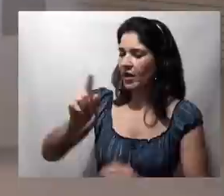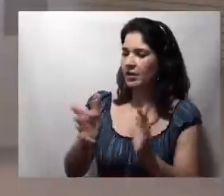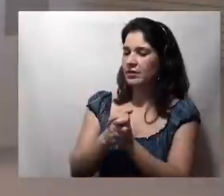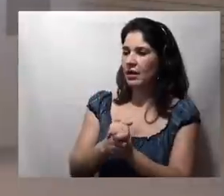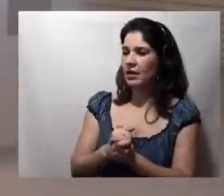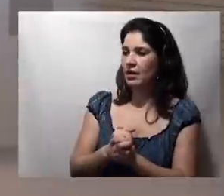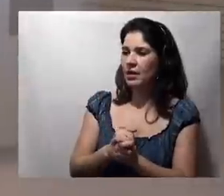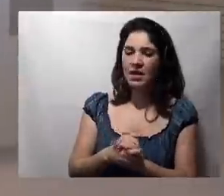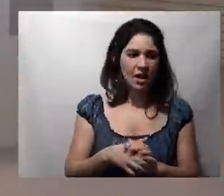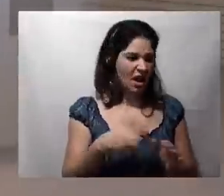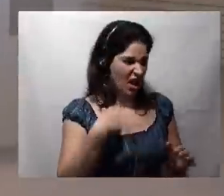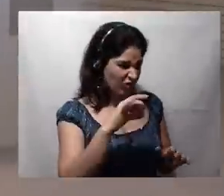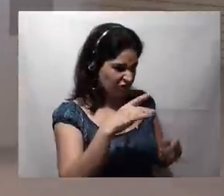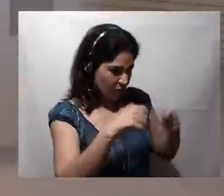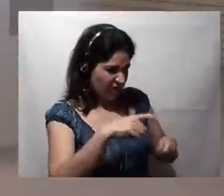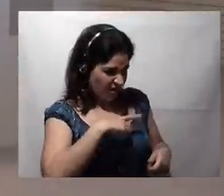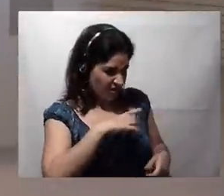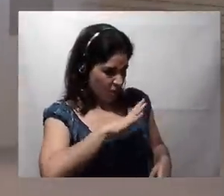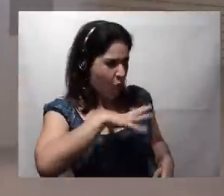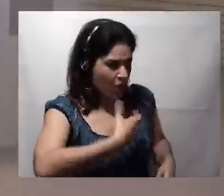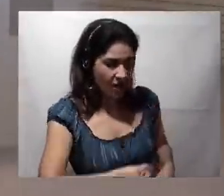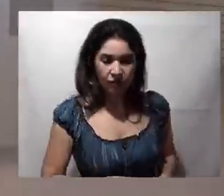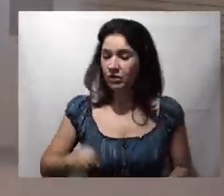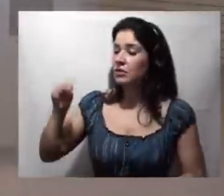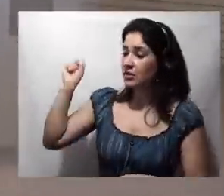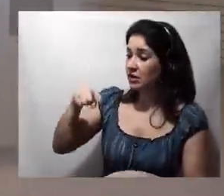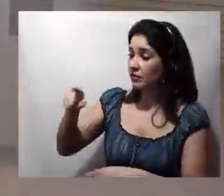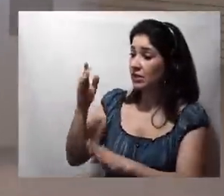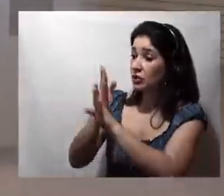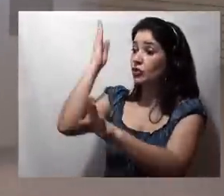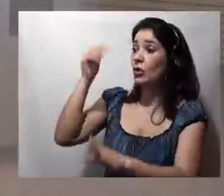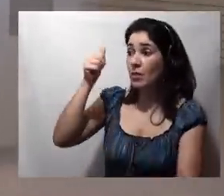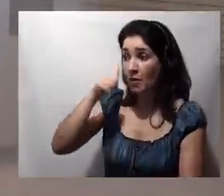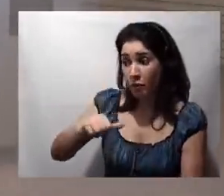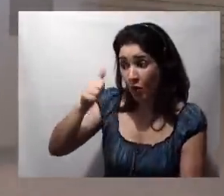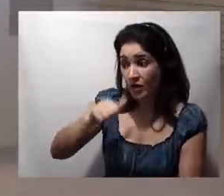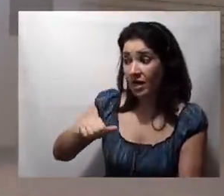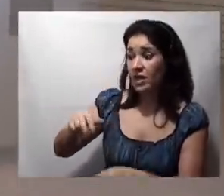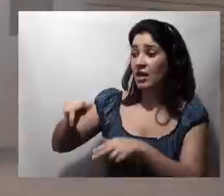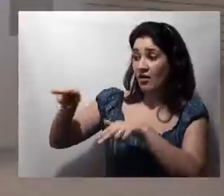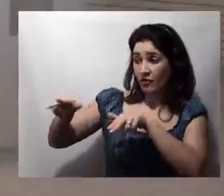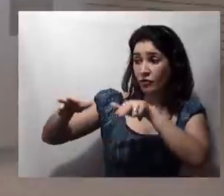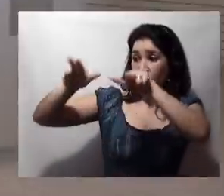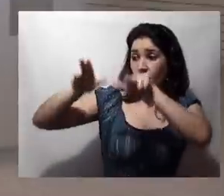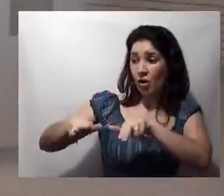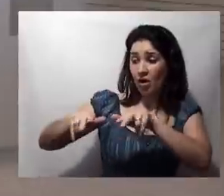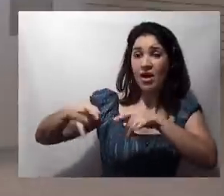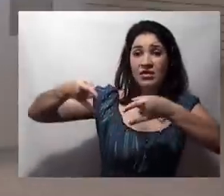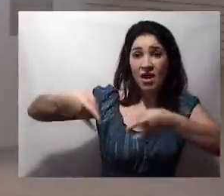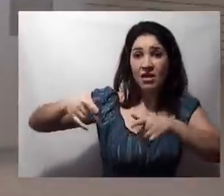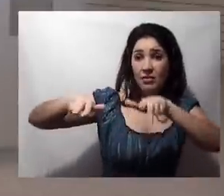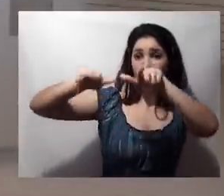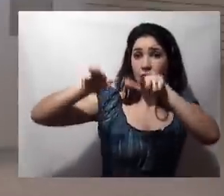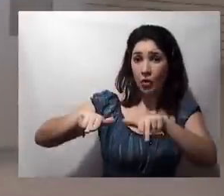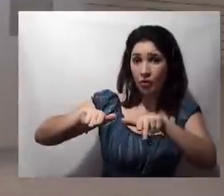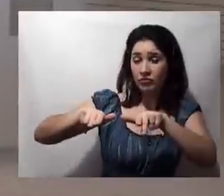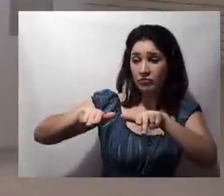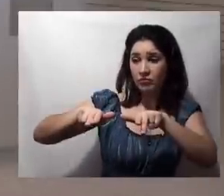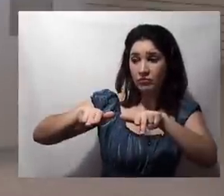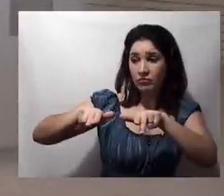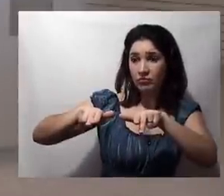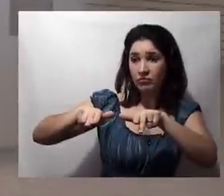é a única coisa que o cara preciso e se você achou uma mulher que deita com você numa cama